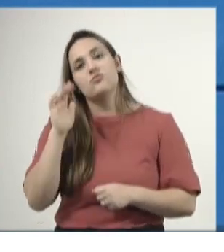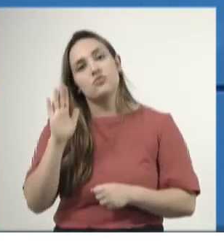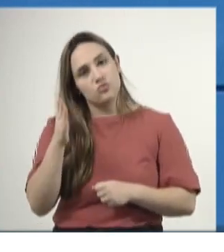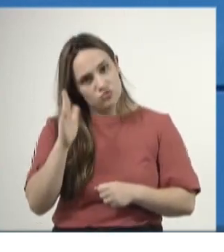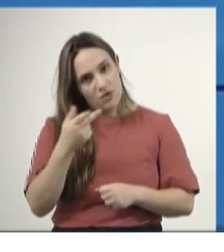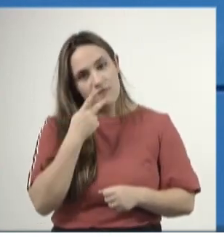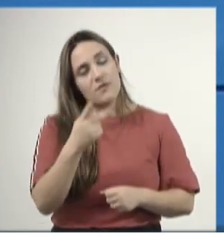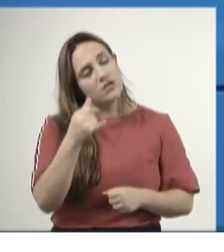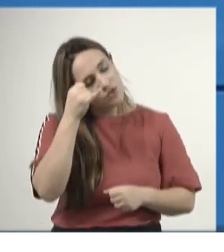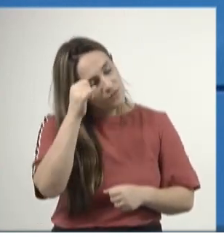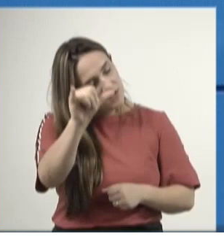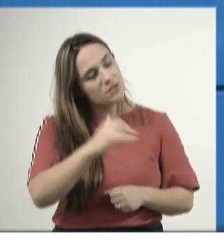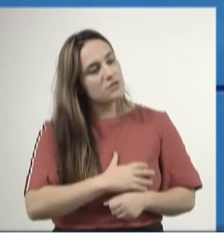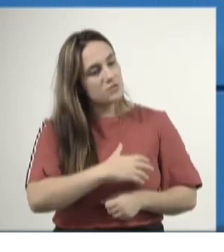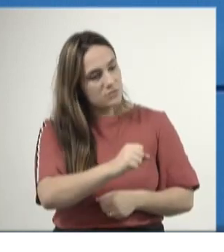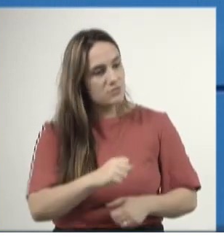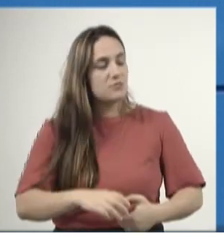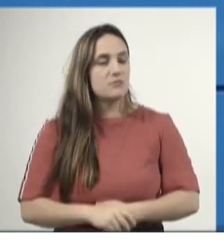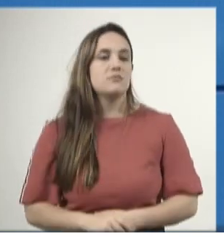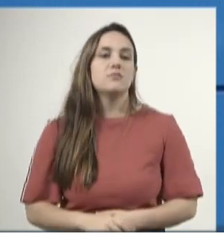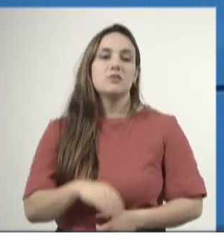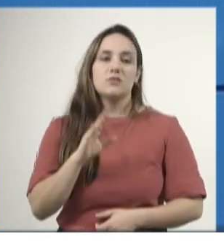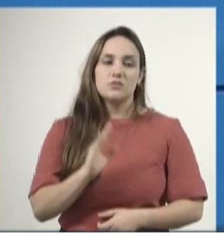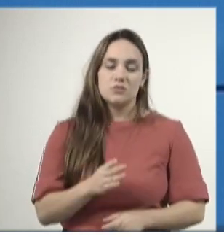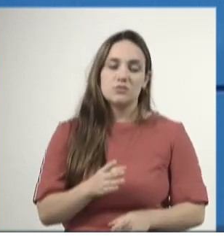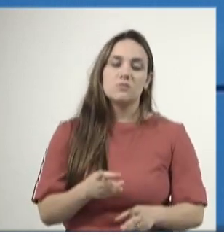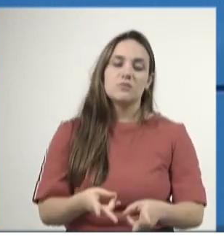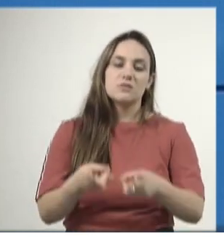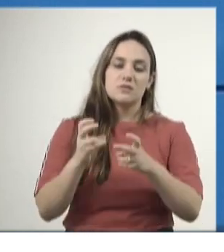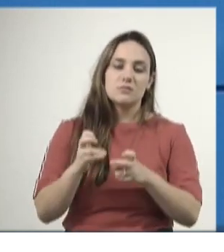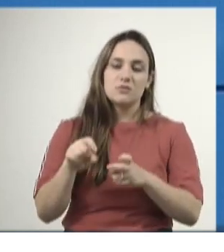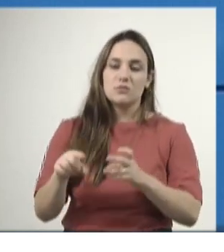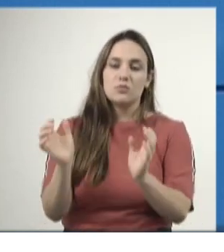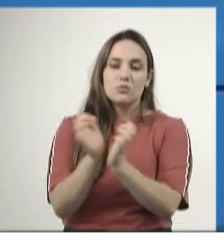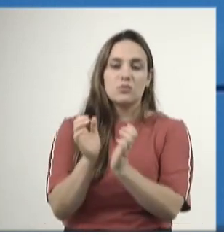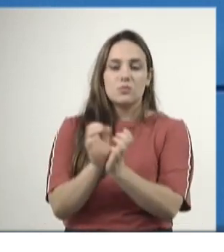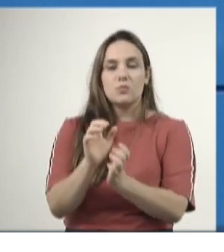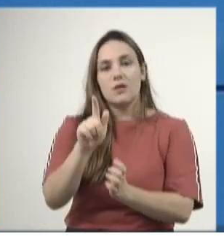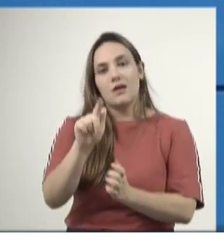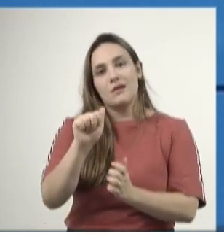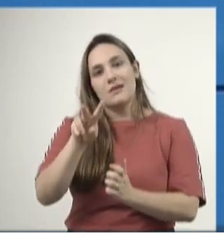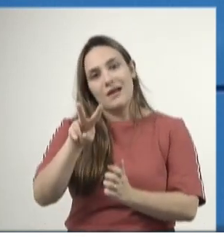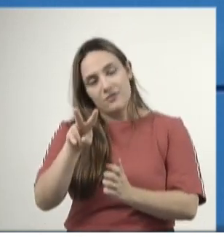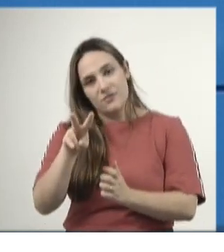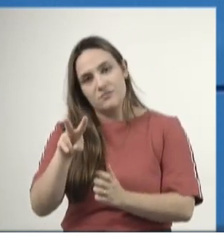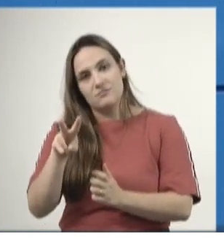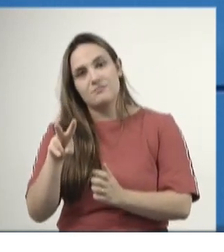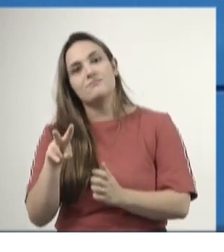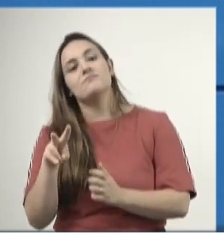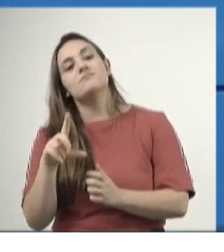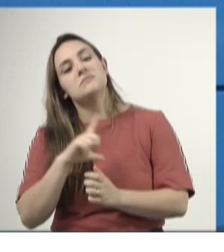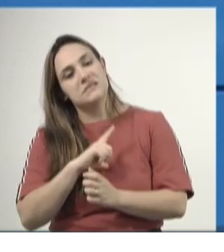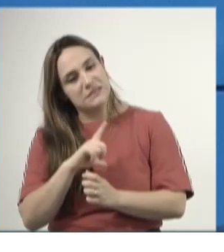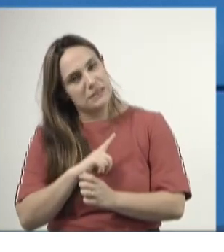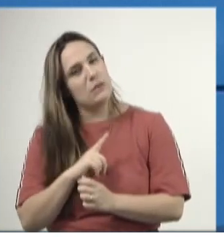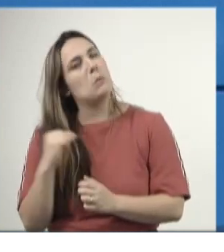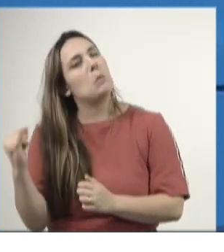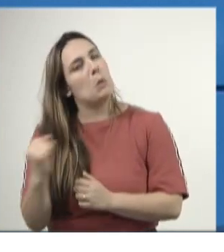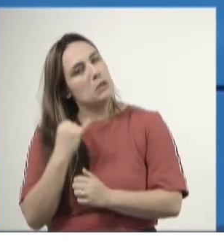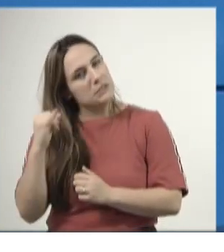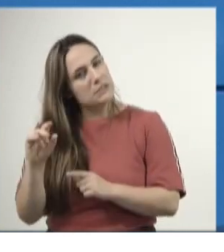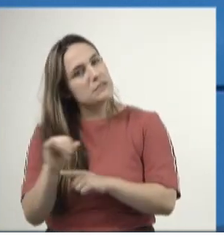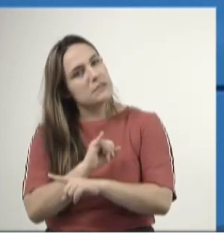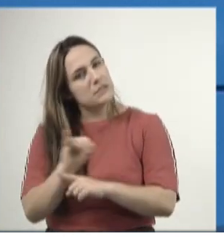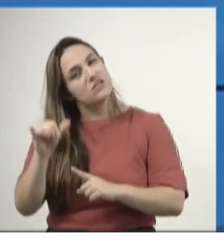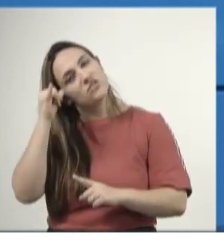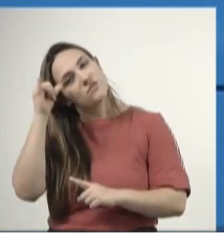da prevenção ao suicídio e identificou no GAVE um importante elemento de prevenção. E o